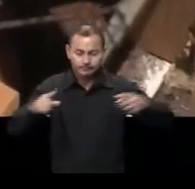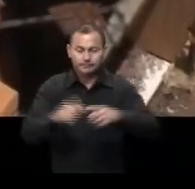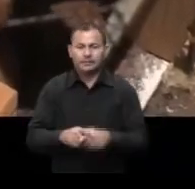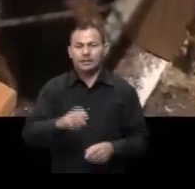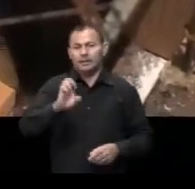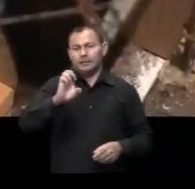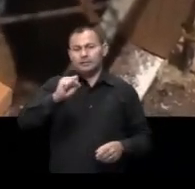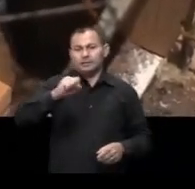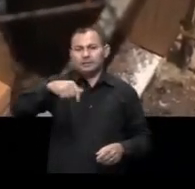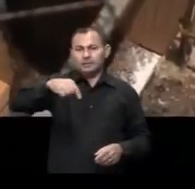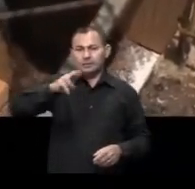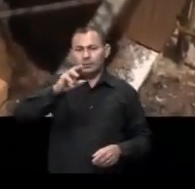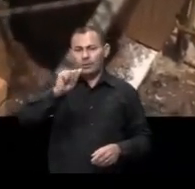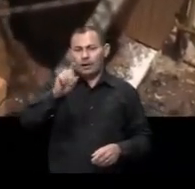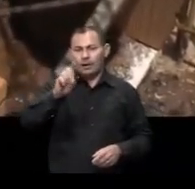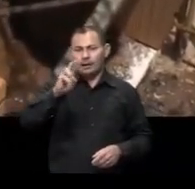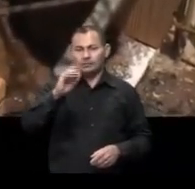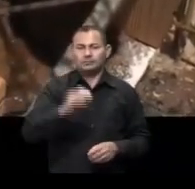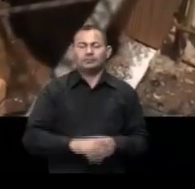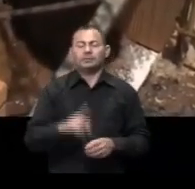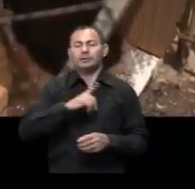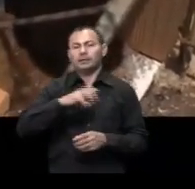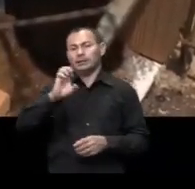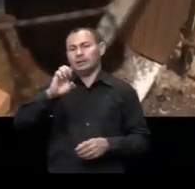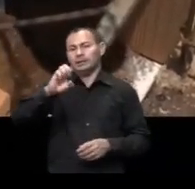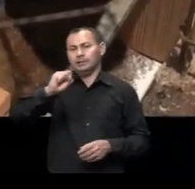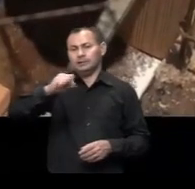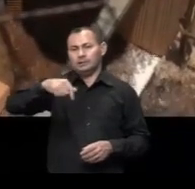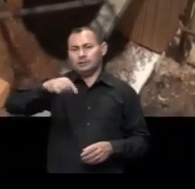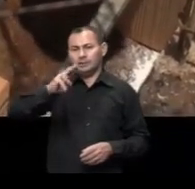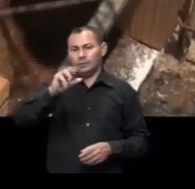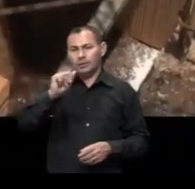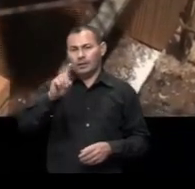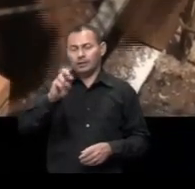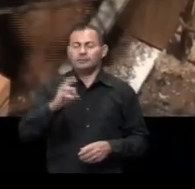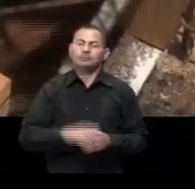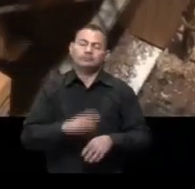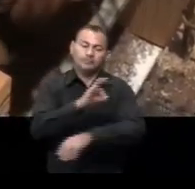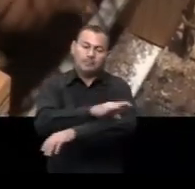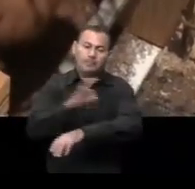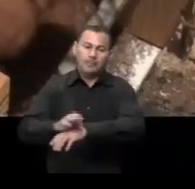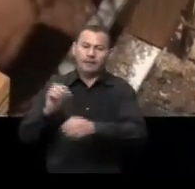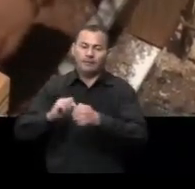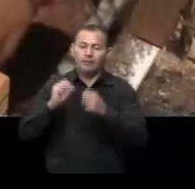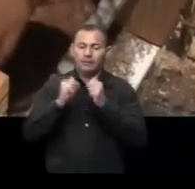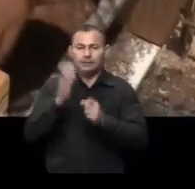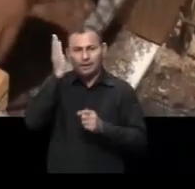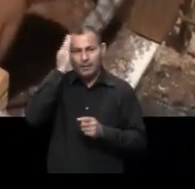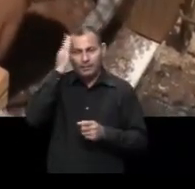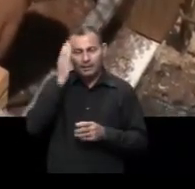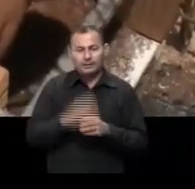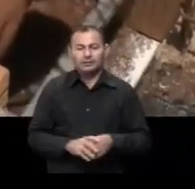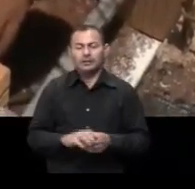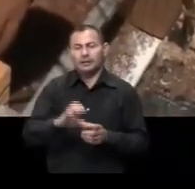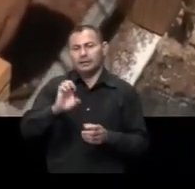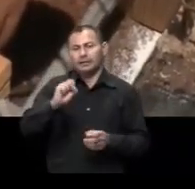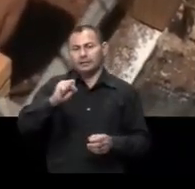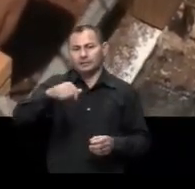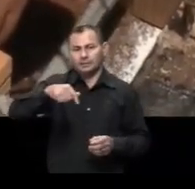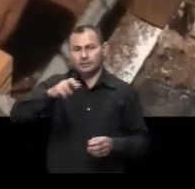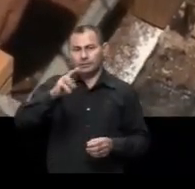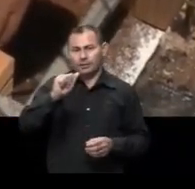um esquadro. Então, ele tem um esquadro dele, com a medida que ele fez, para poder saber se está esquadrejado ou